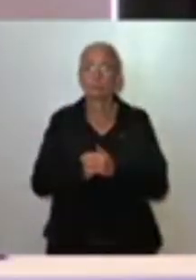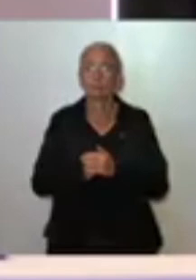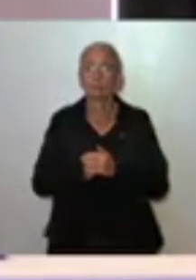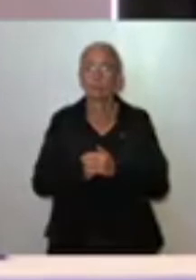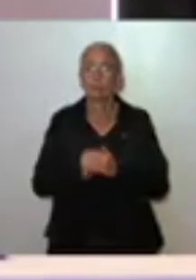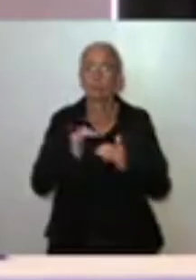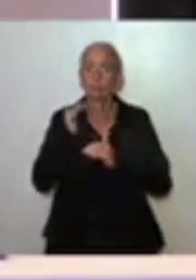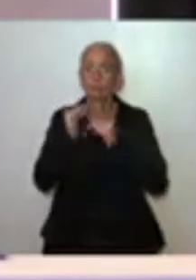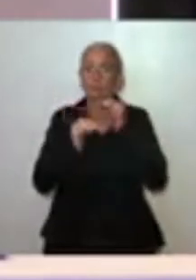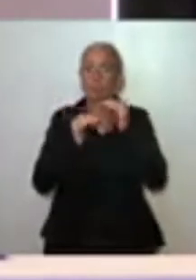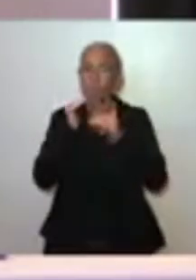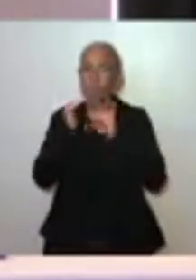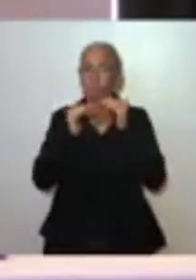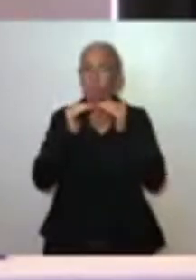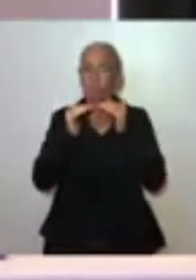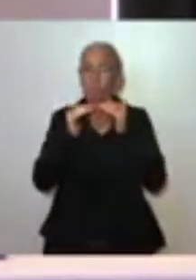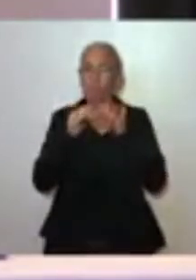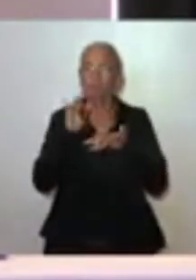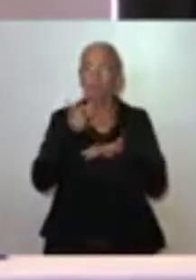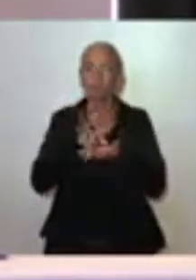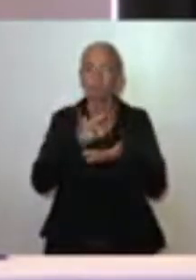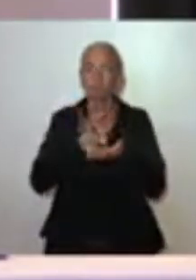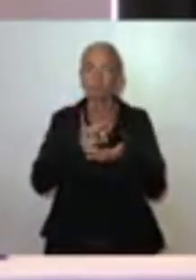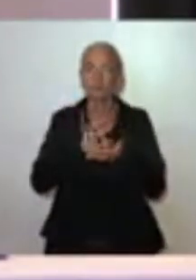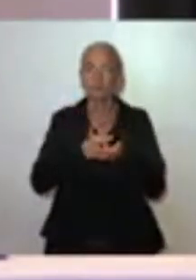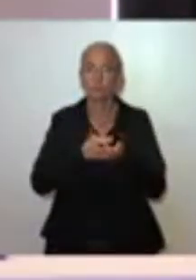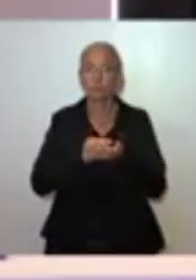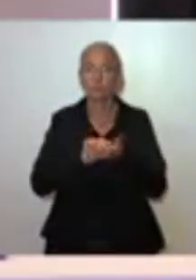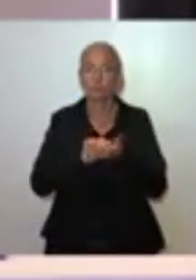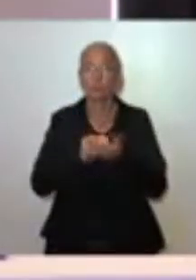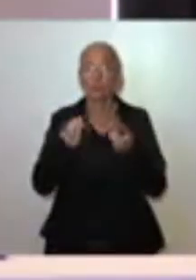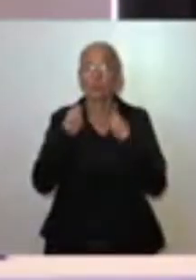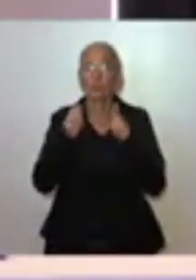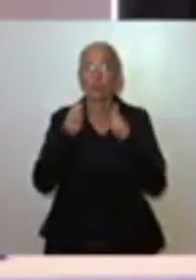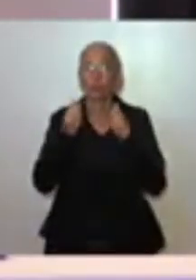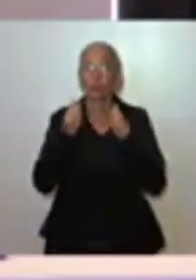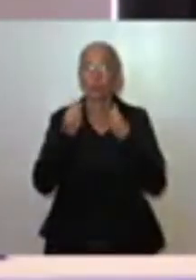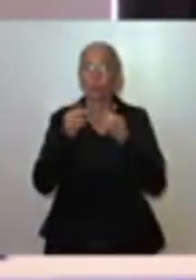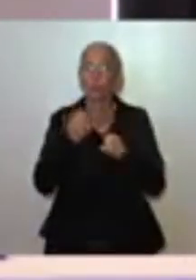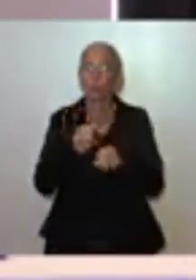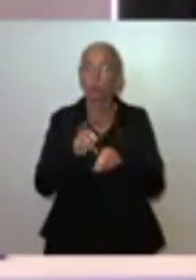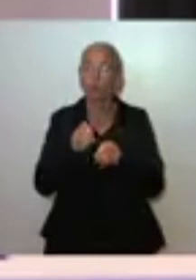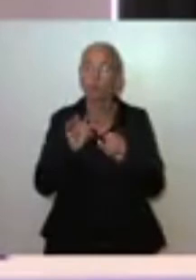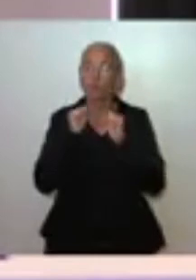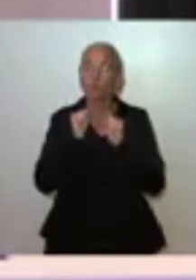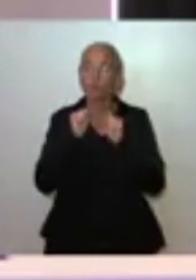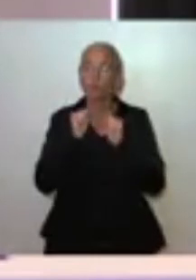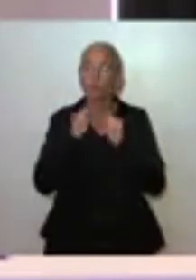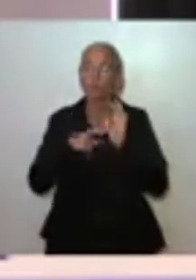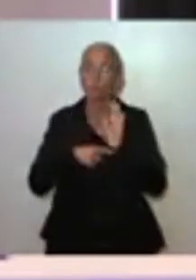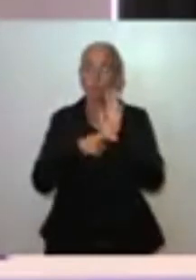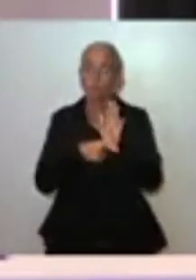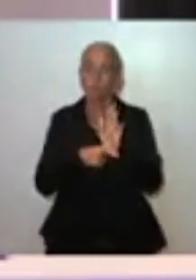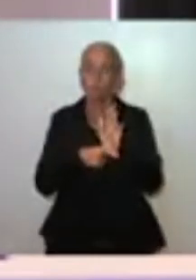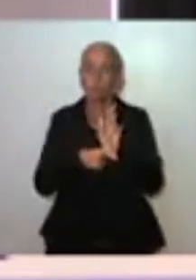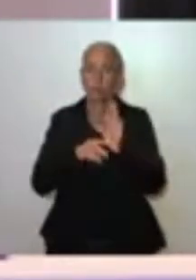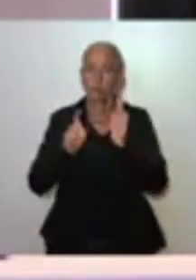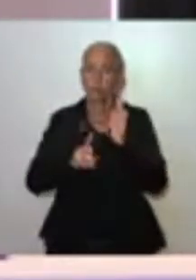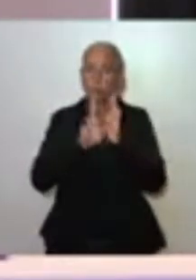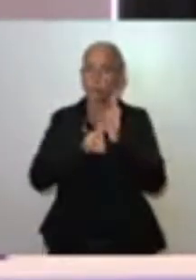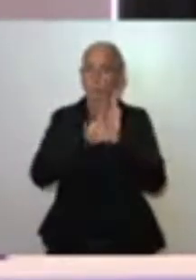de elevação civilizatória como é que a educação pode contribuir todas as estatísticas